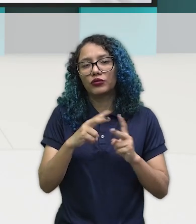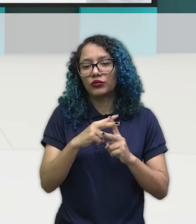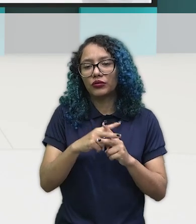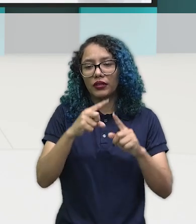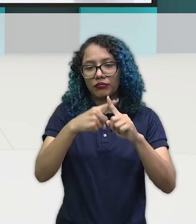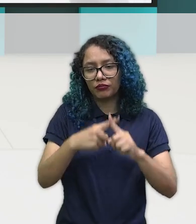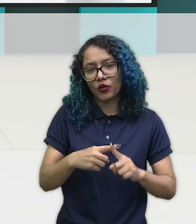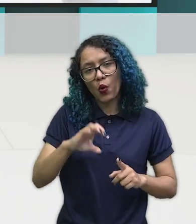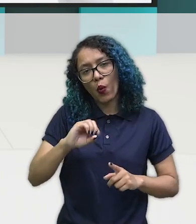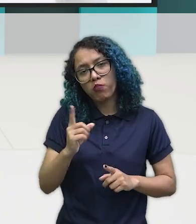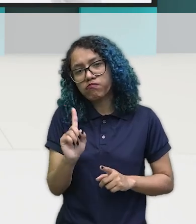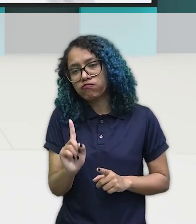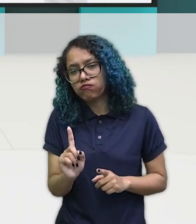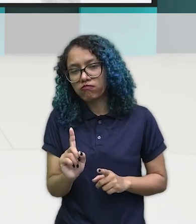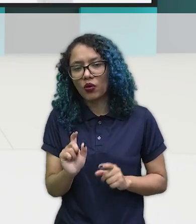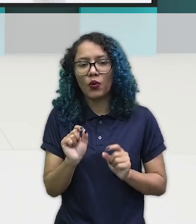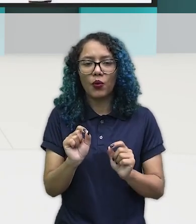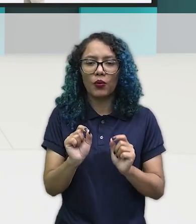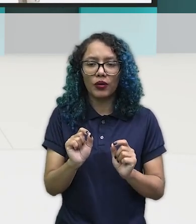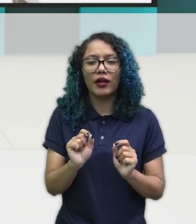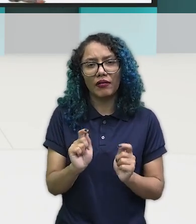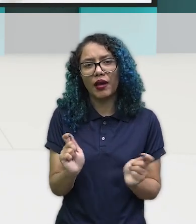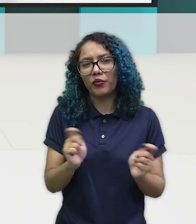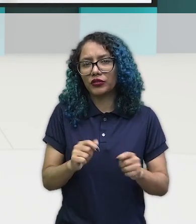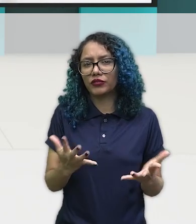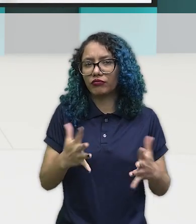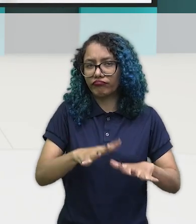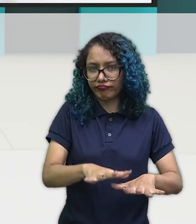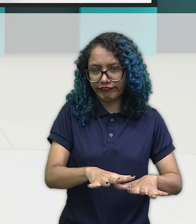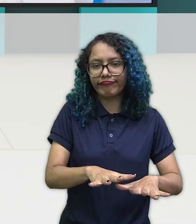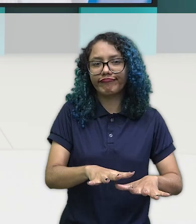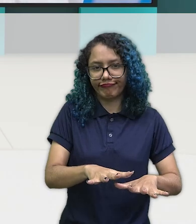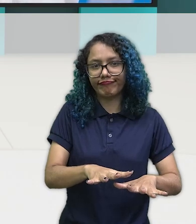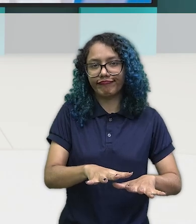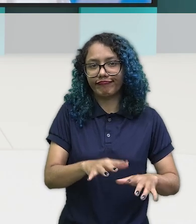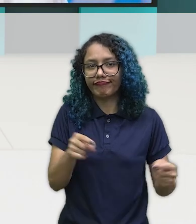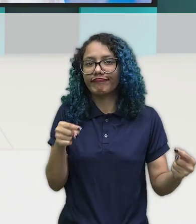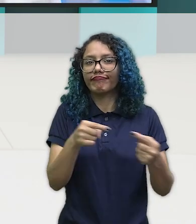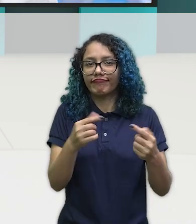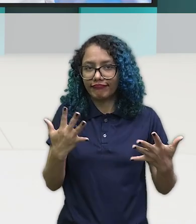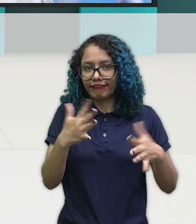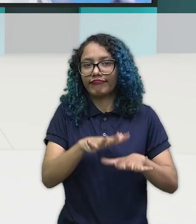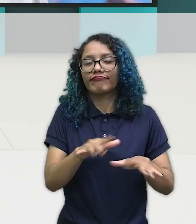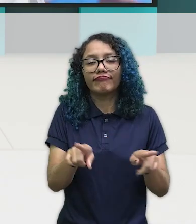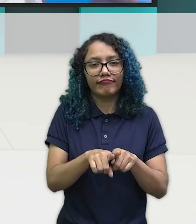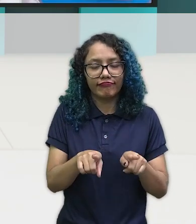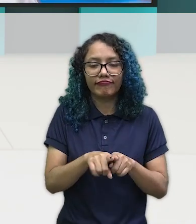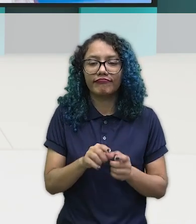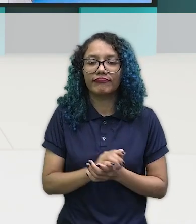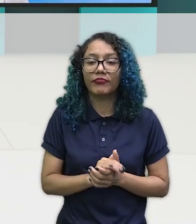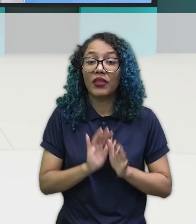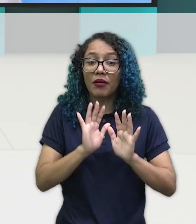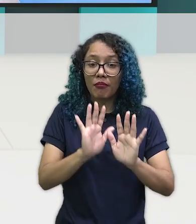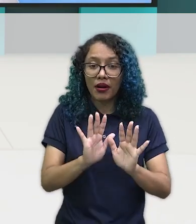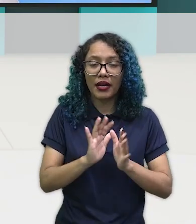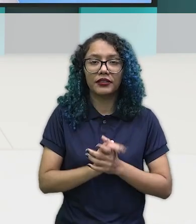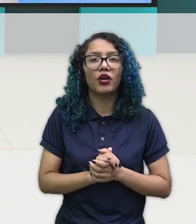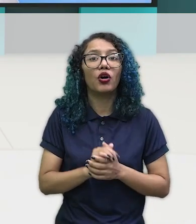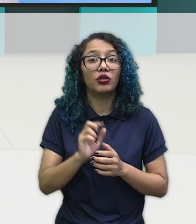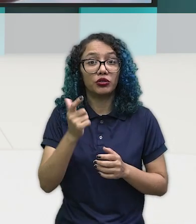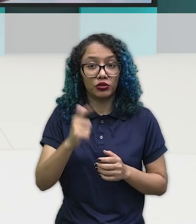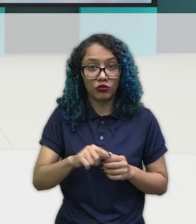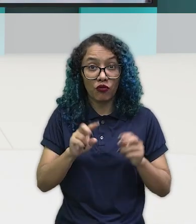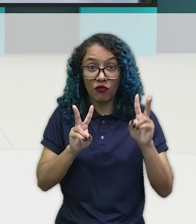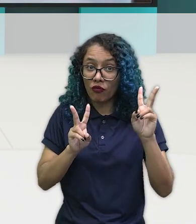competitivas ou não, elas são inclusivas. Lógico, desde que, volta de novo